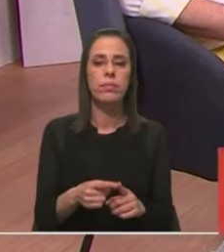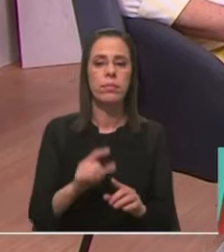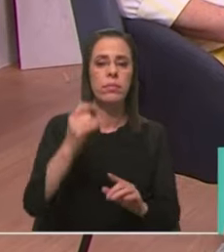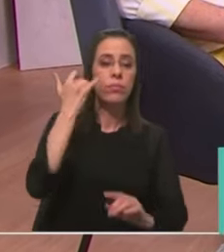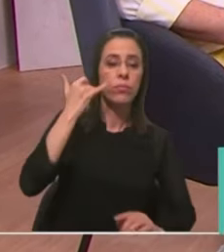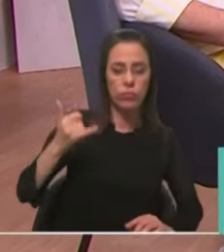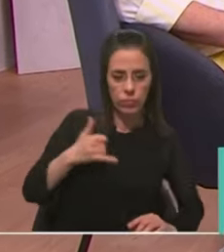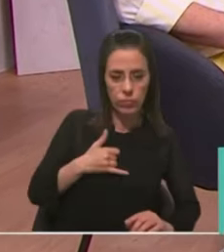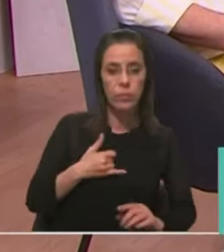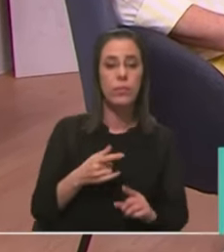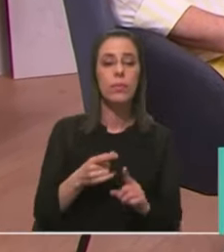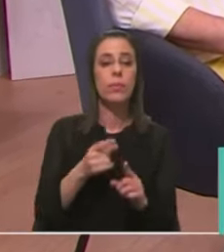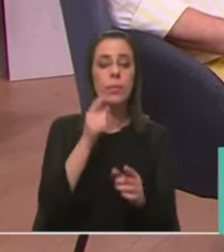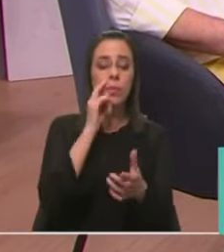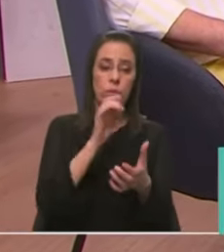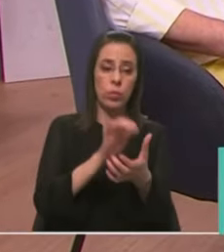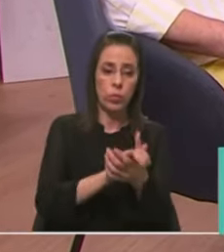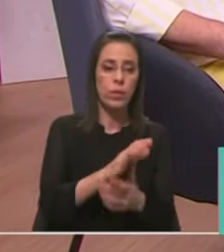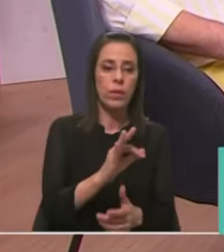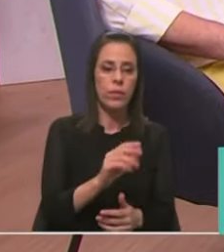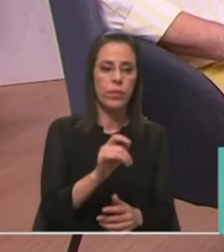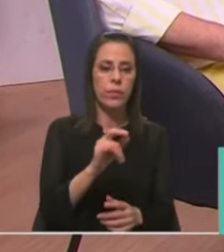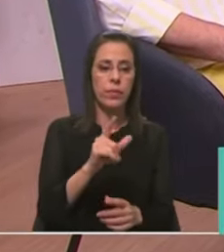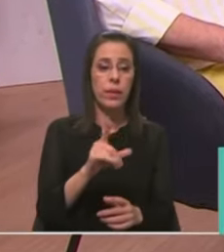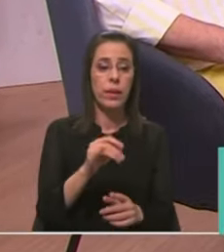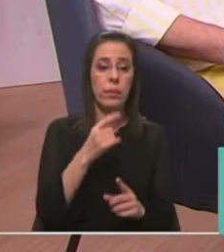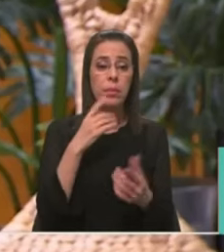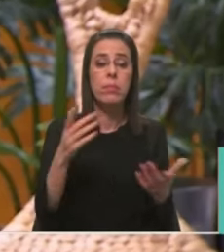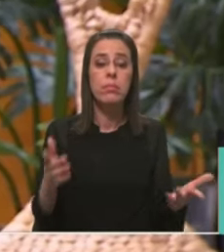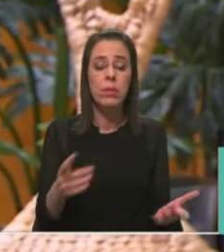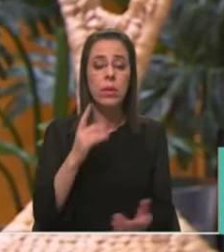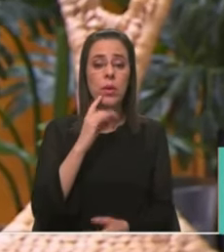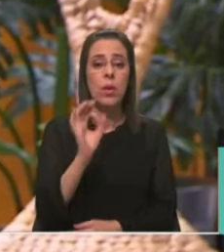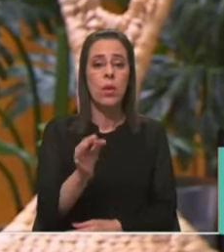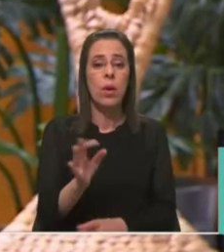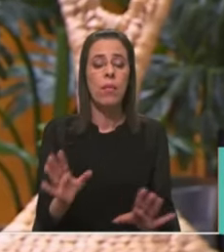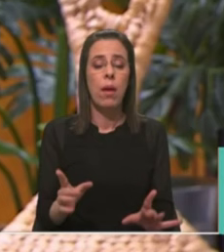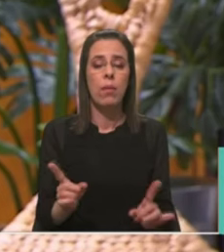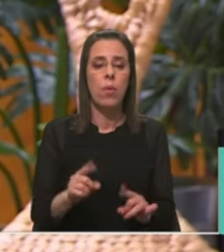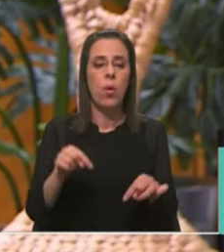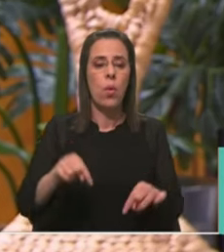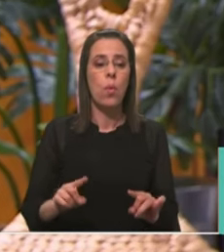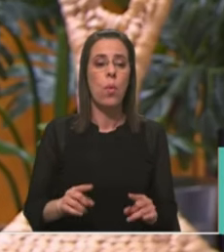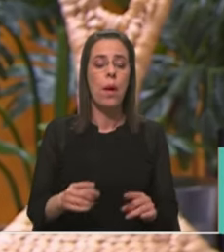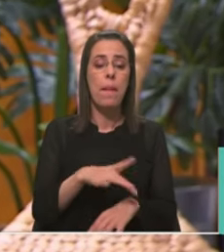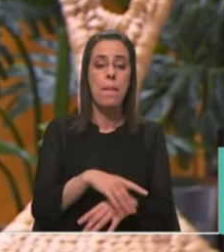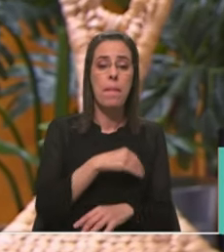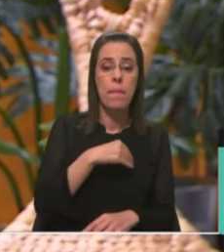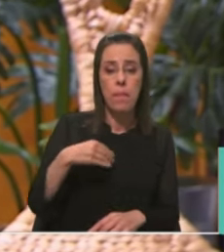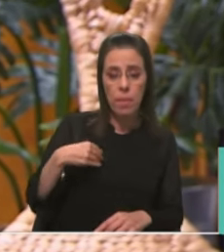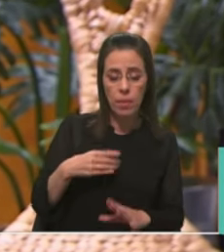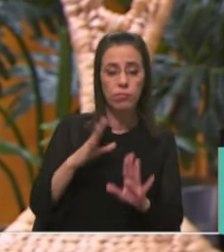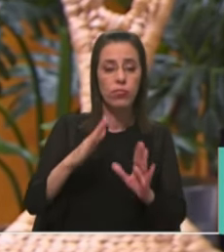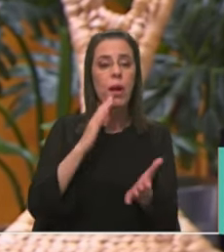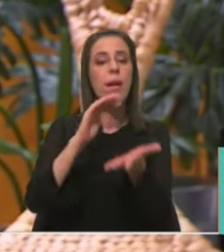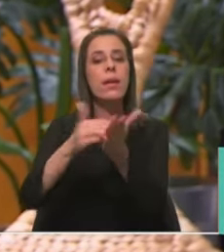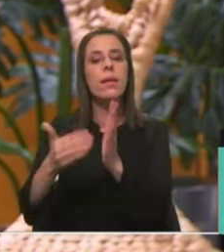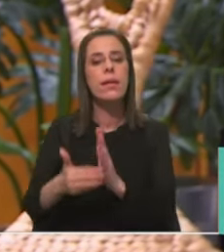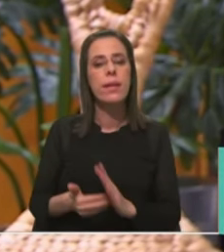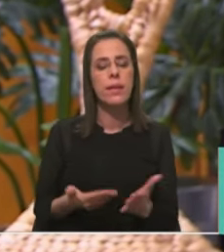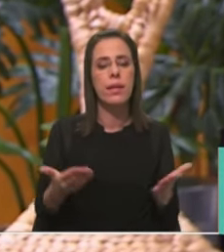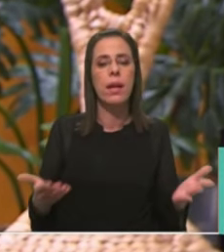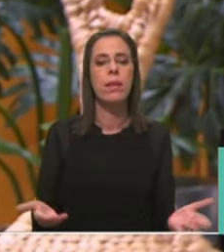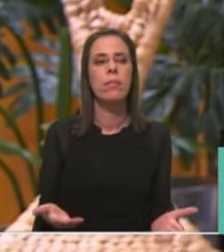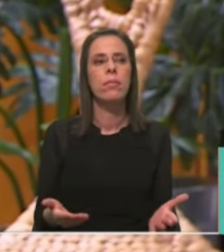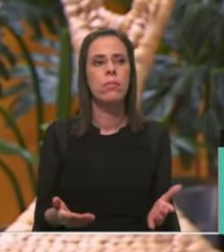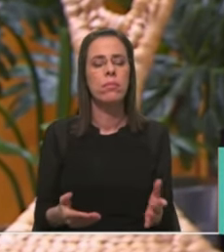uma chamada do Filipe a dizer: olha, não vale a pena virem porque afinal não vai ser agora. A médica já fez aqui os exames.